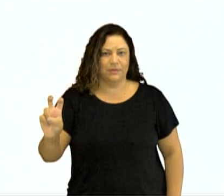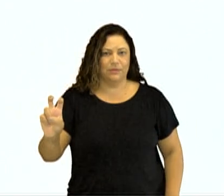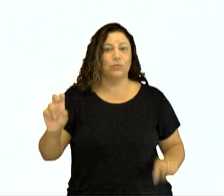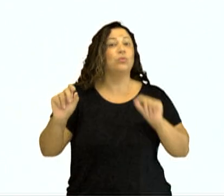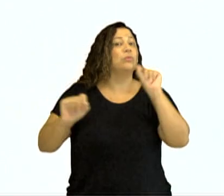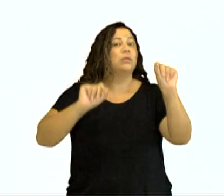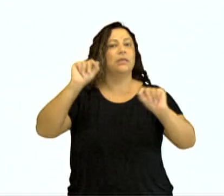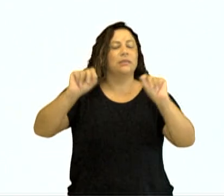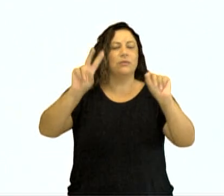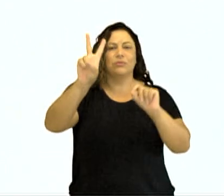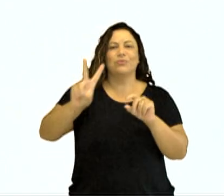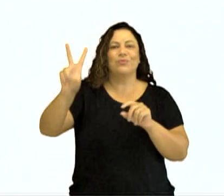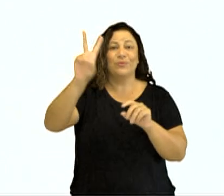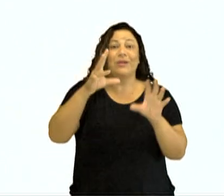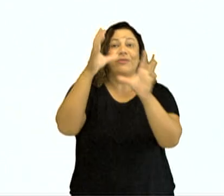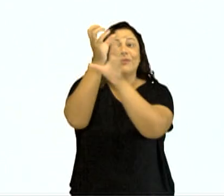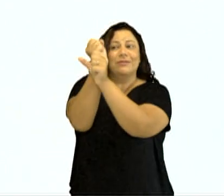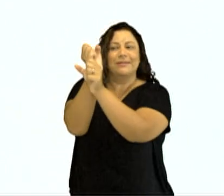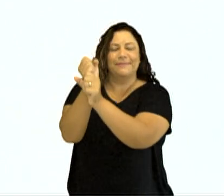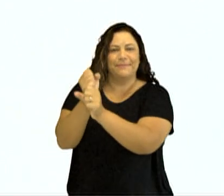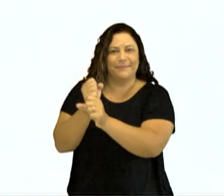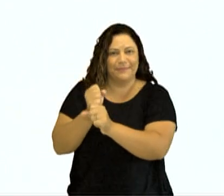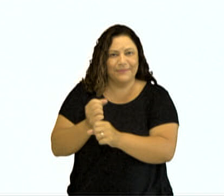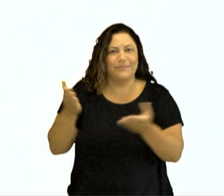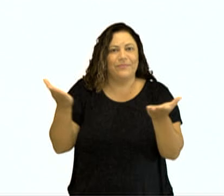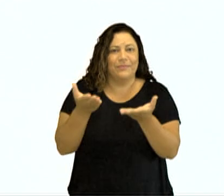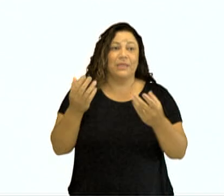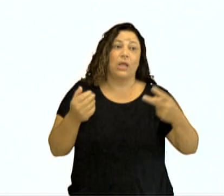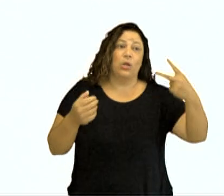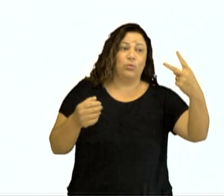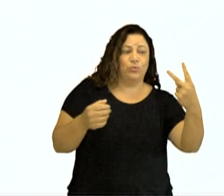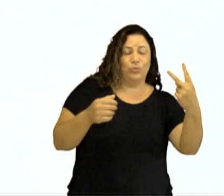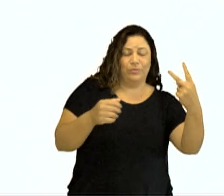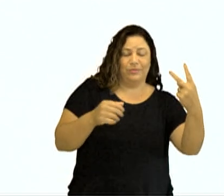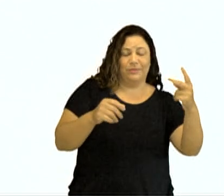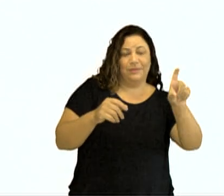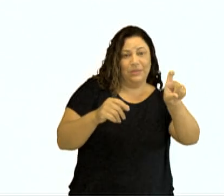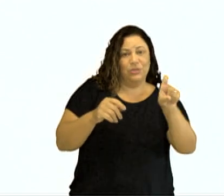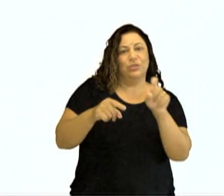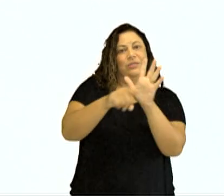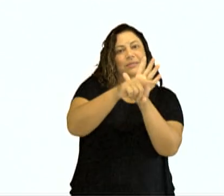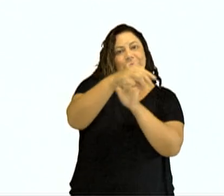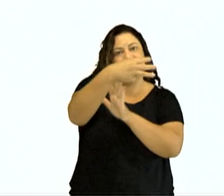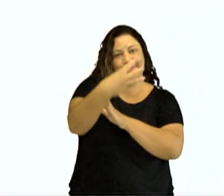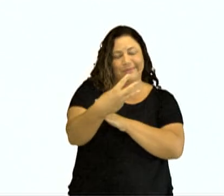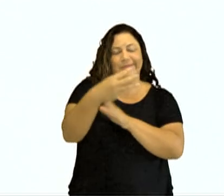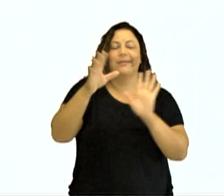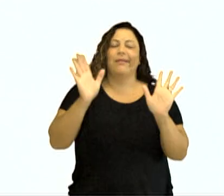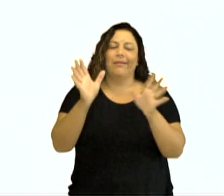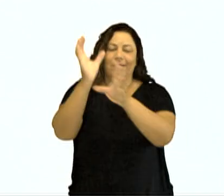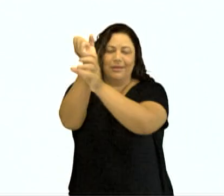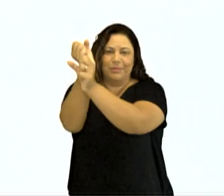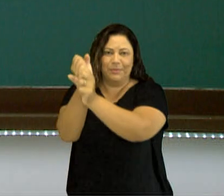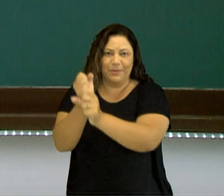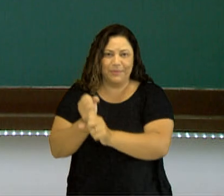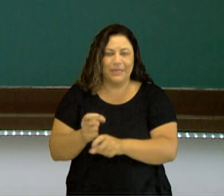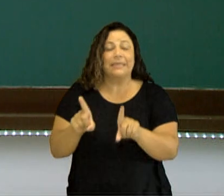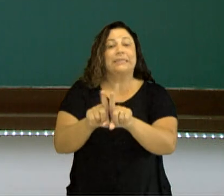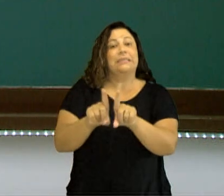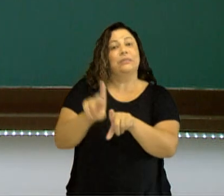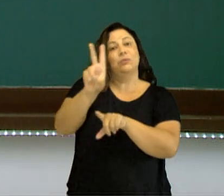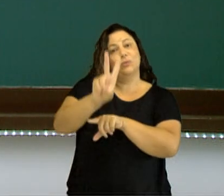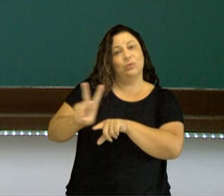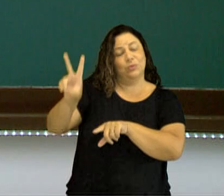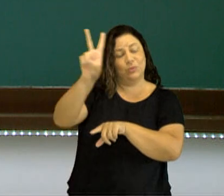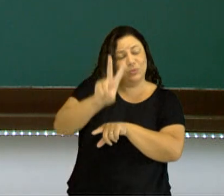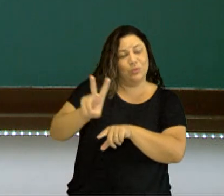os valores calculados da função 2x menos 3, tá? Logo, são os valores que